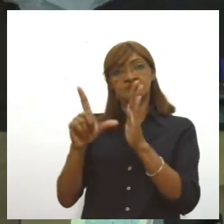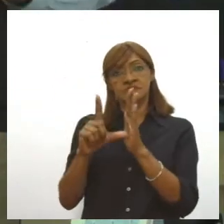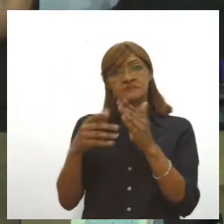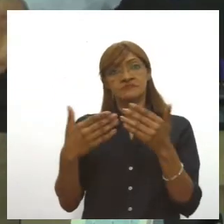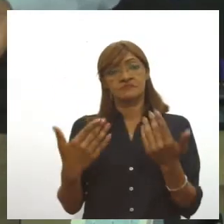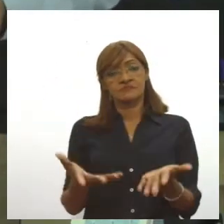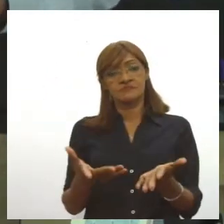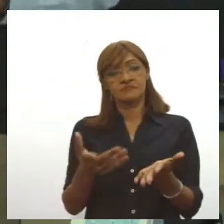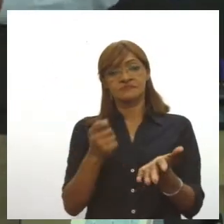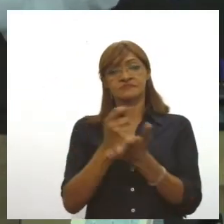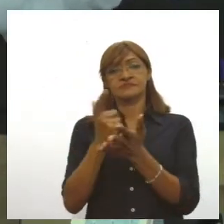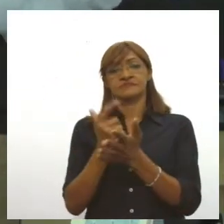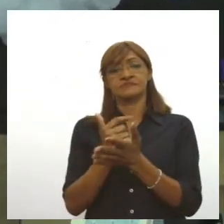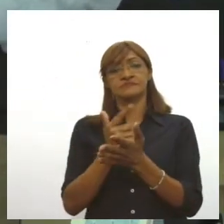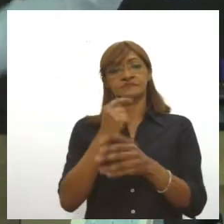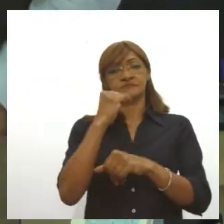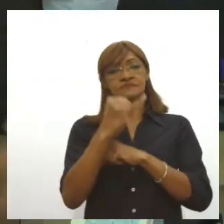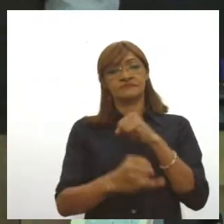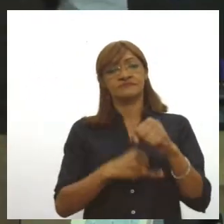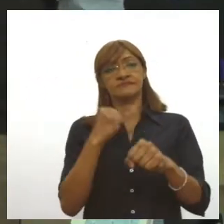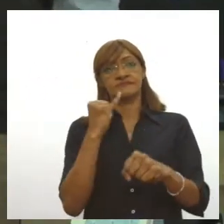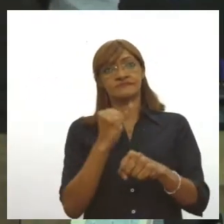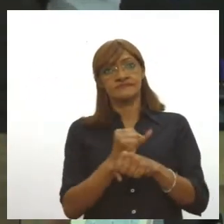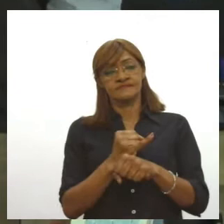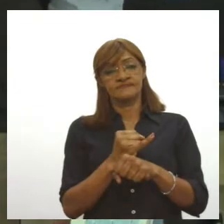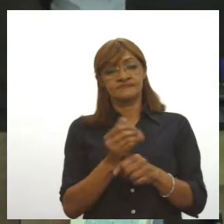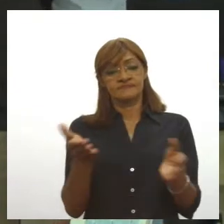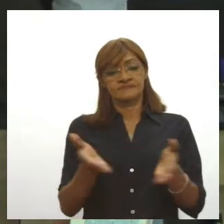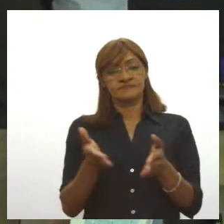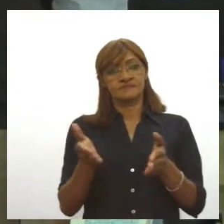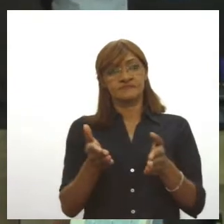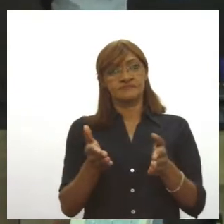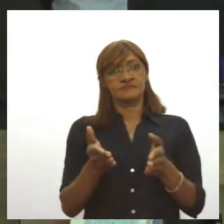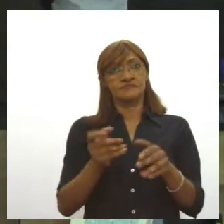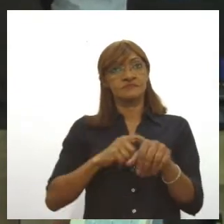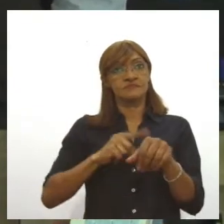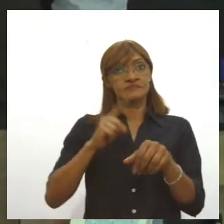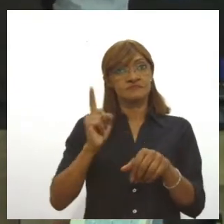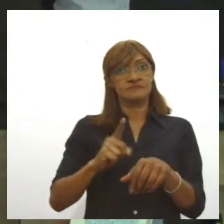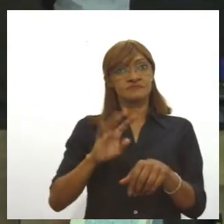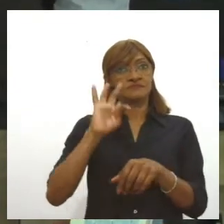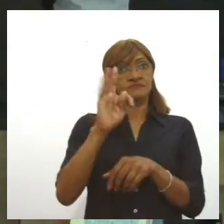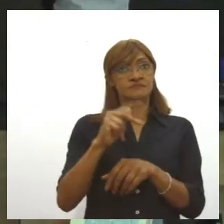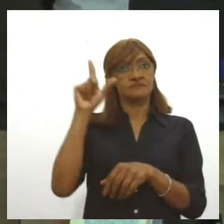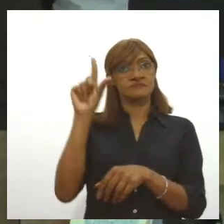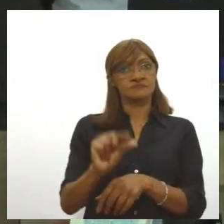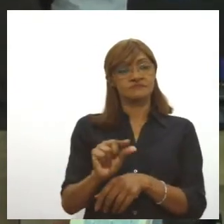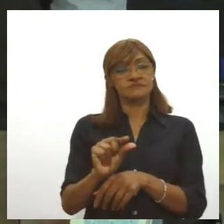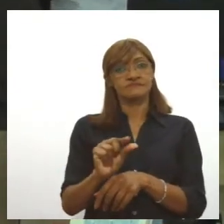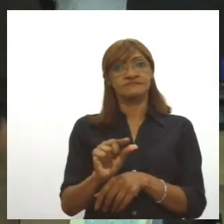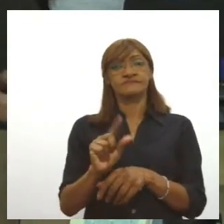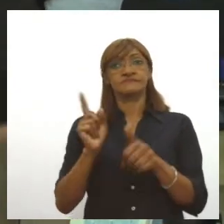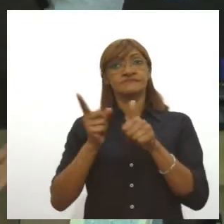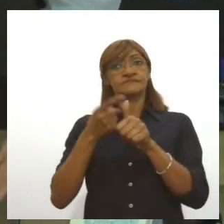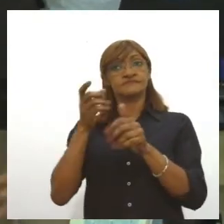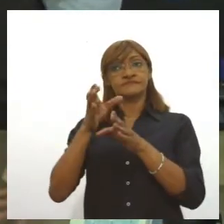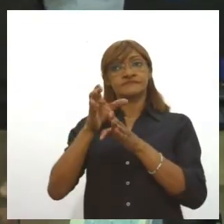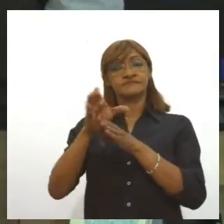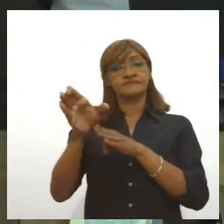às lojas virtuais para realizar as compras nesse período de Black Friday. A primeira dica que o Procon Aracaju